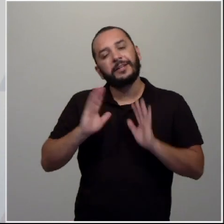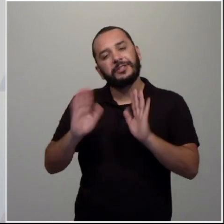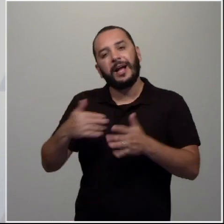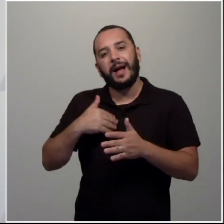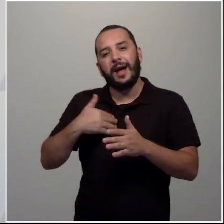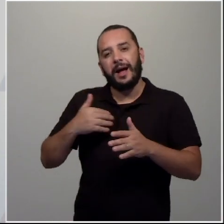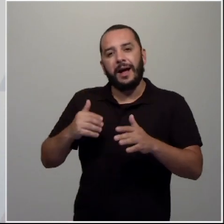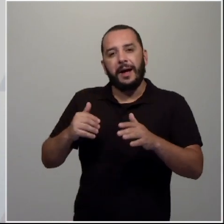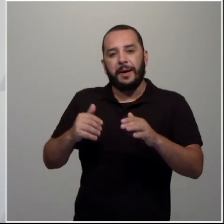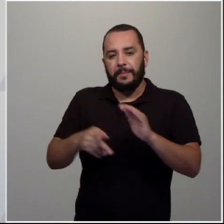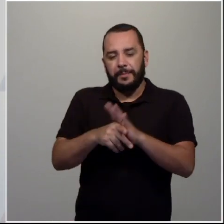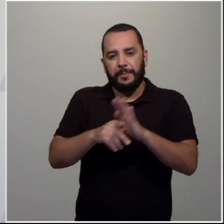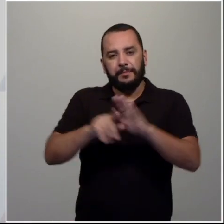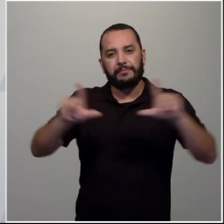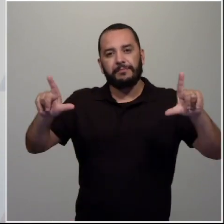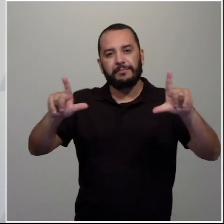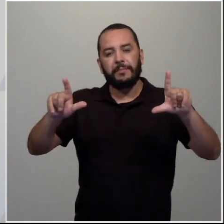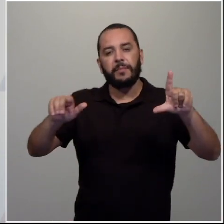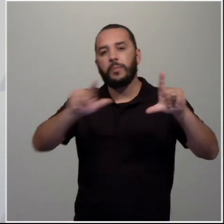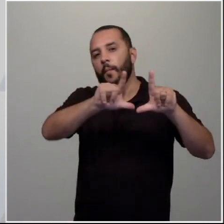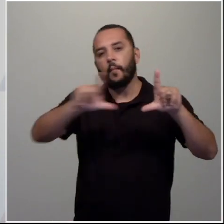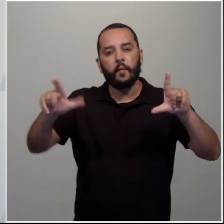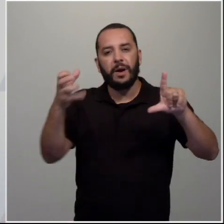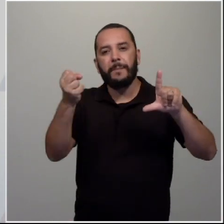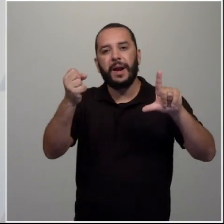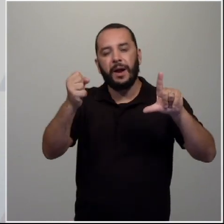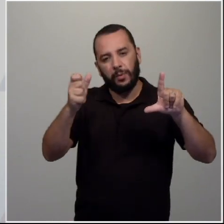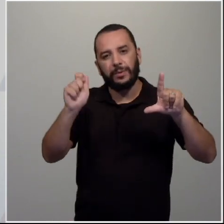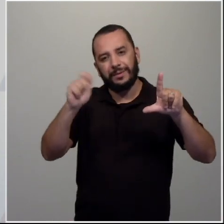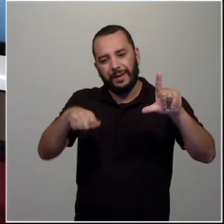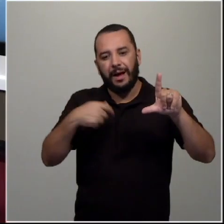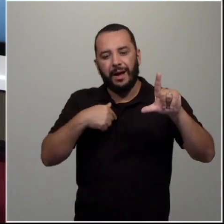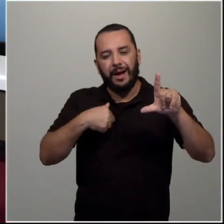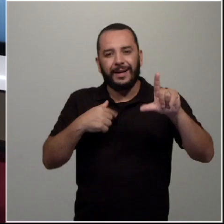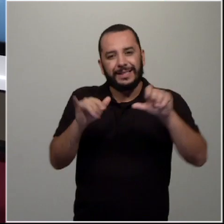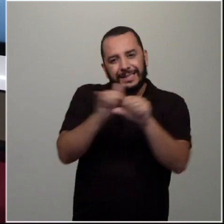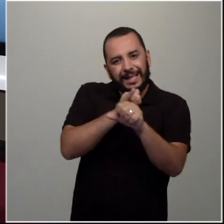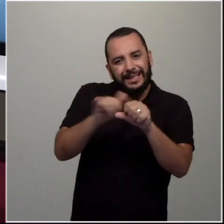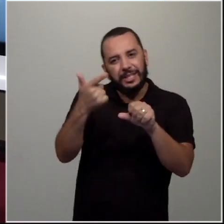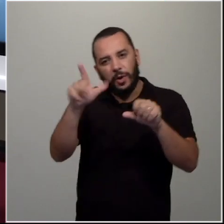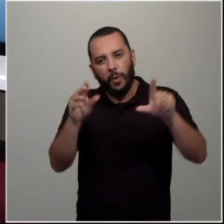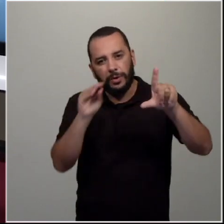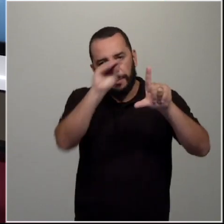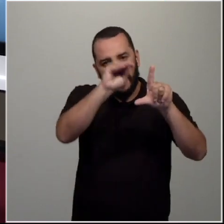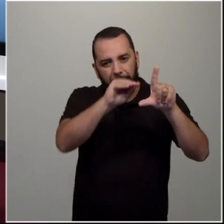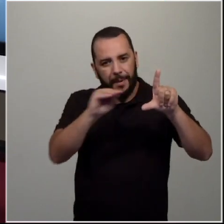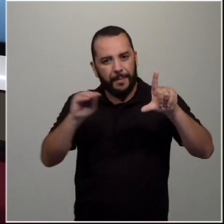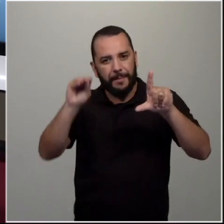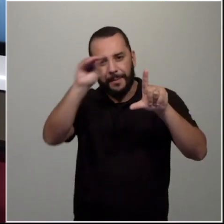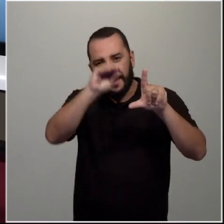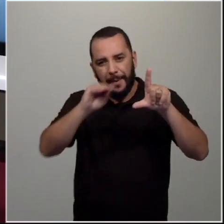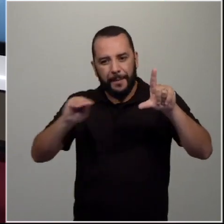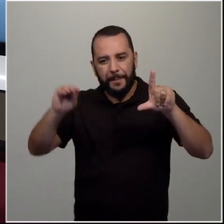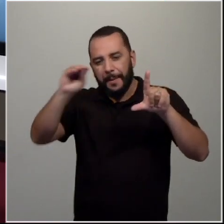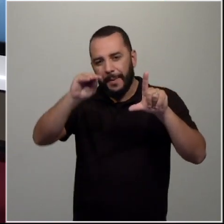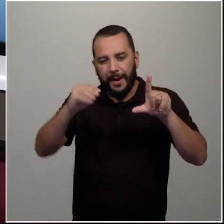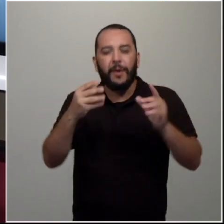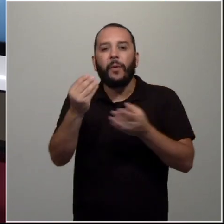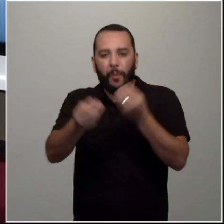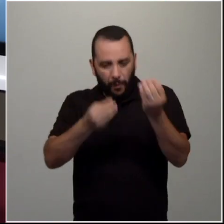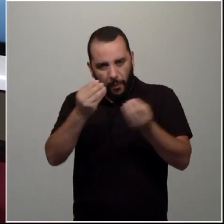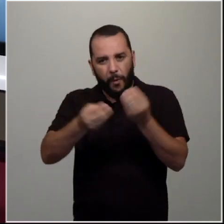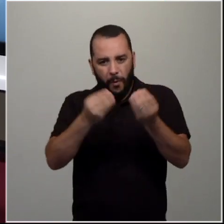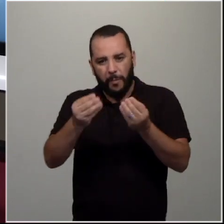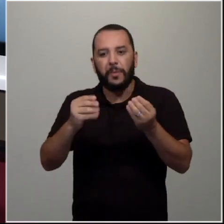pode completar de outras formas a que outras formas eu possa representar 18 então é uma continuação daquela actividade que eu mostrei na no